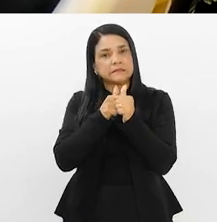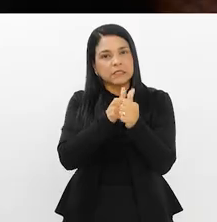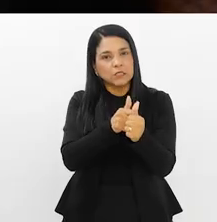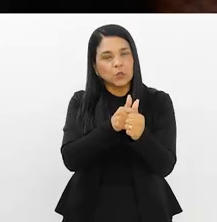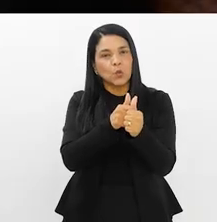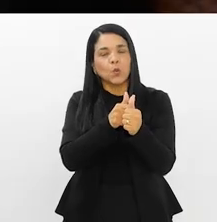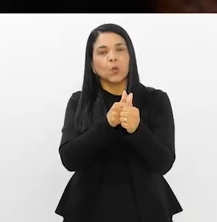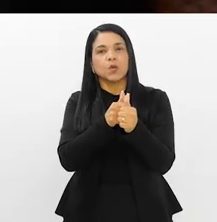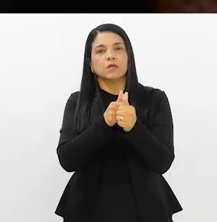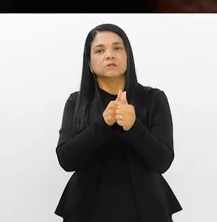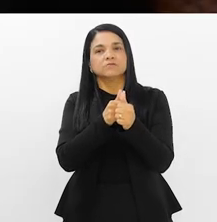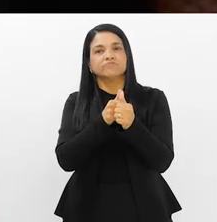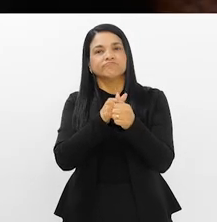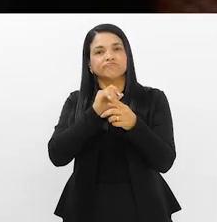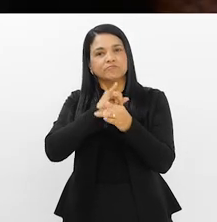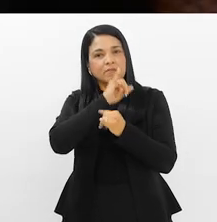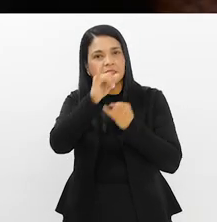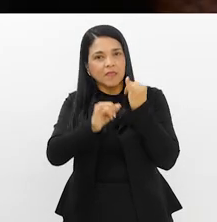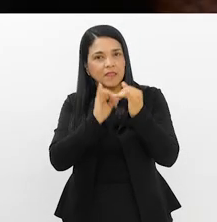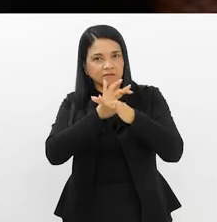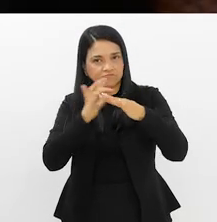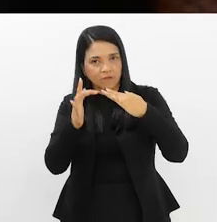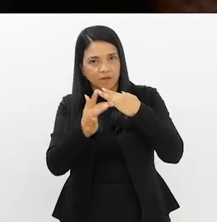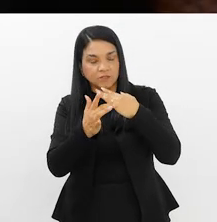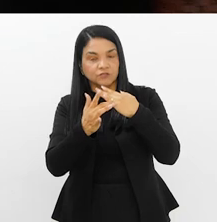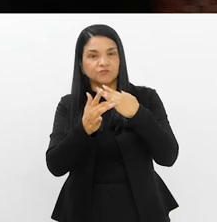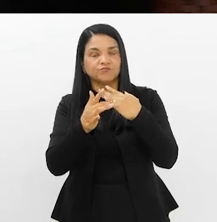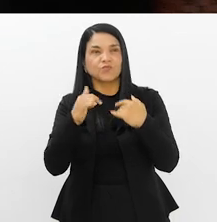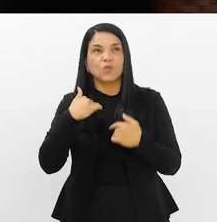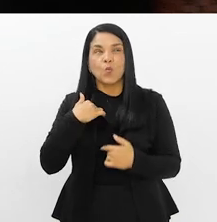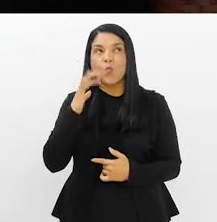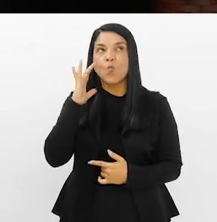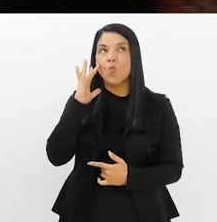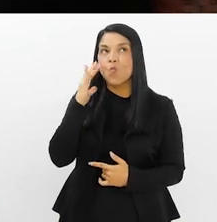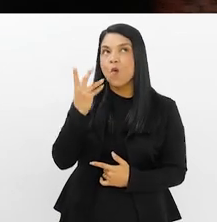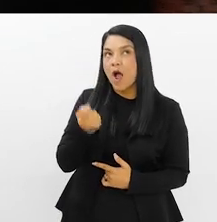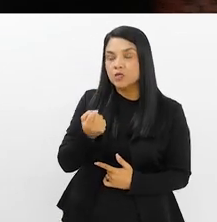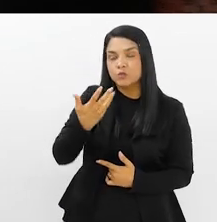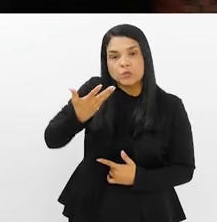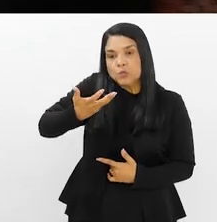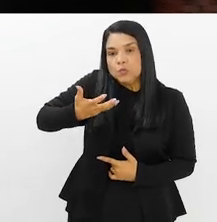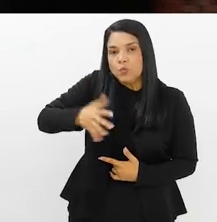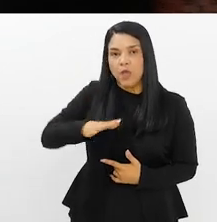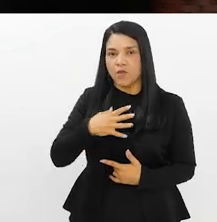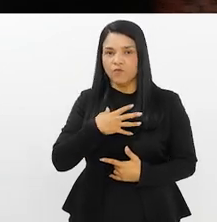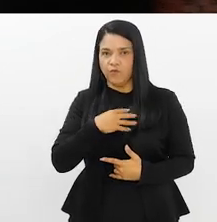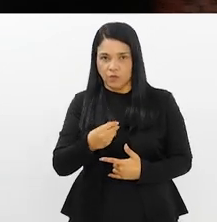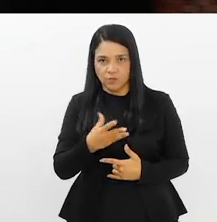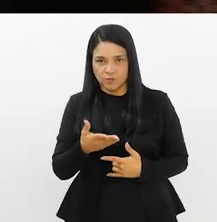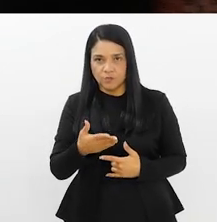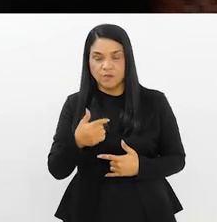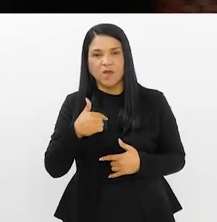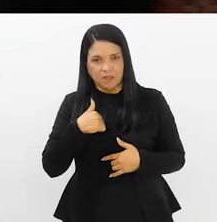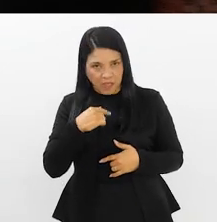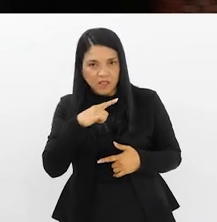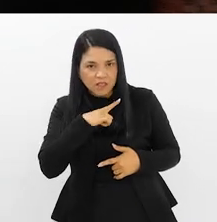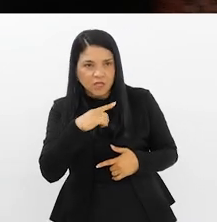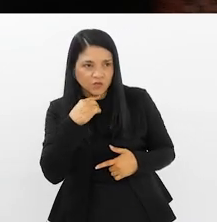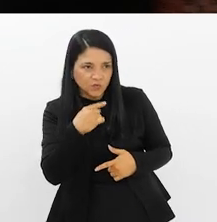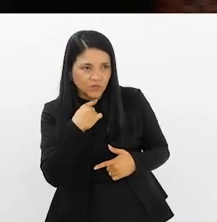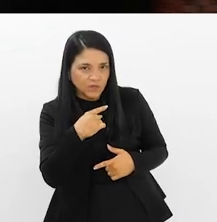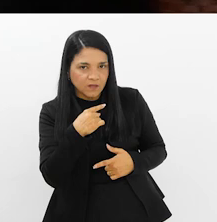seguidoras, as pessoas que se identificaram, as mulheres: eu acho que não quero ser mãe. Ainda resta realmente essa dúvida,